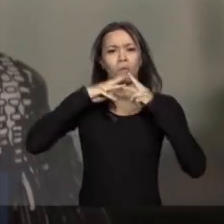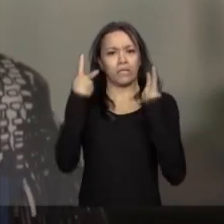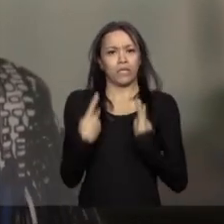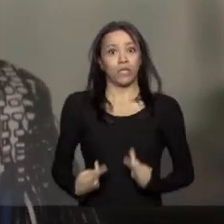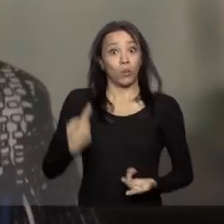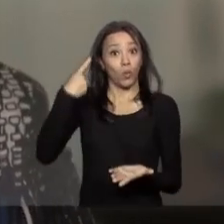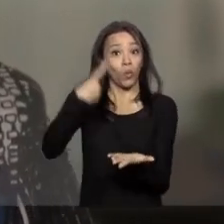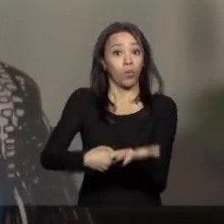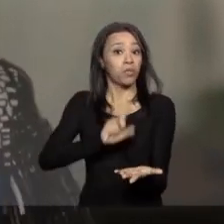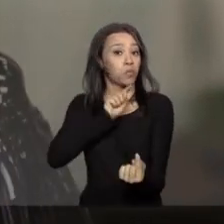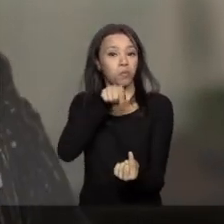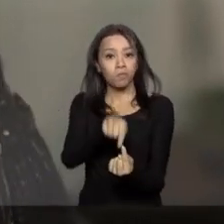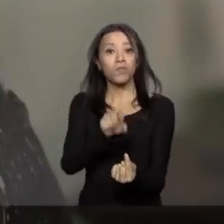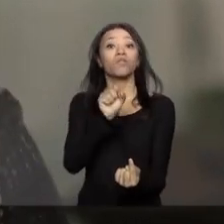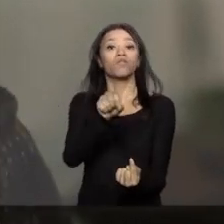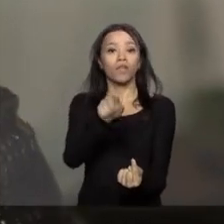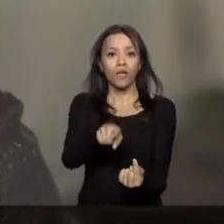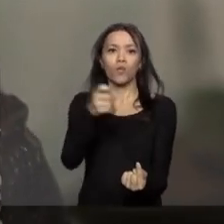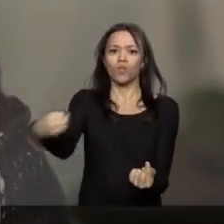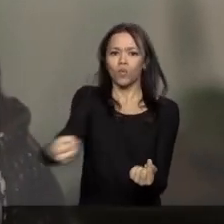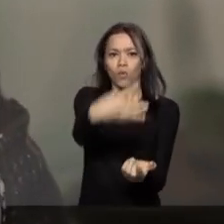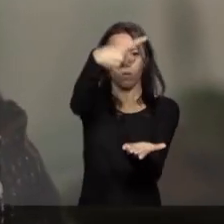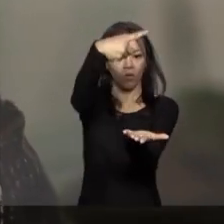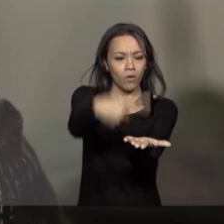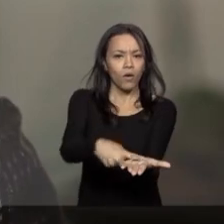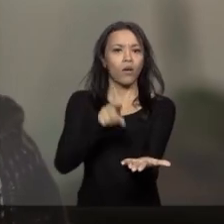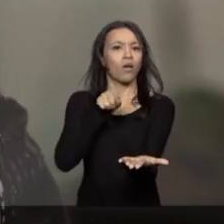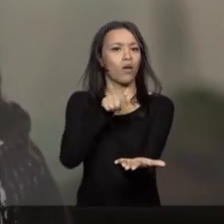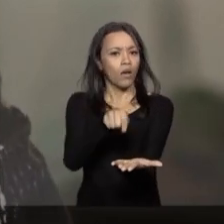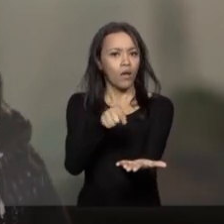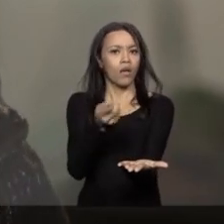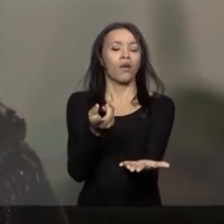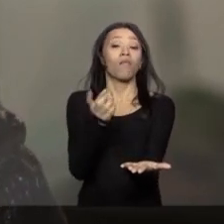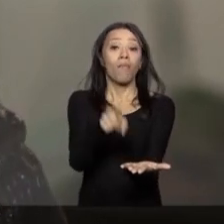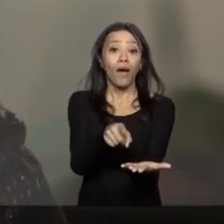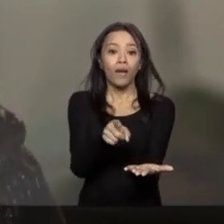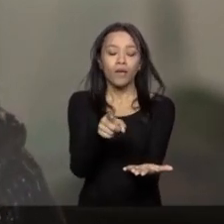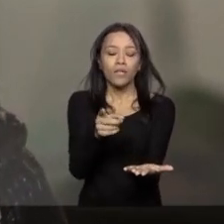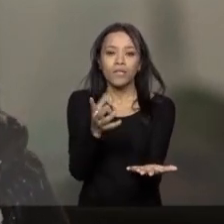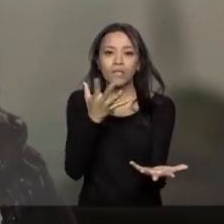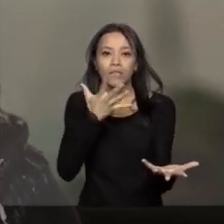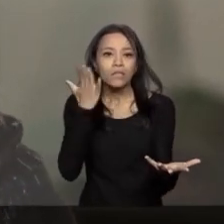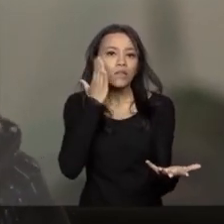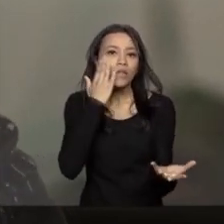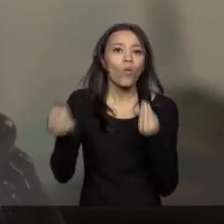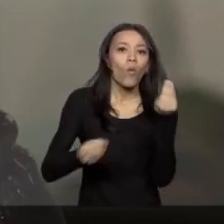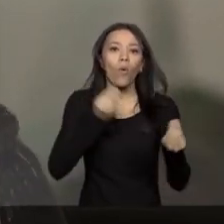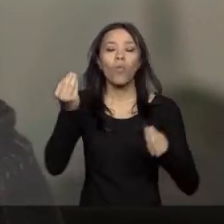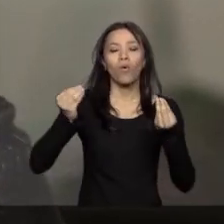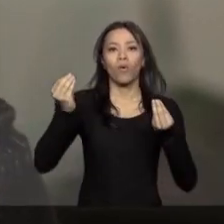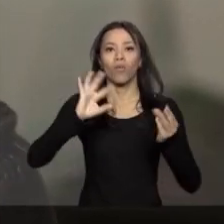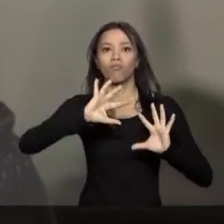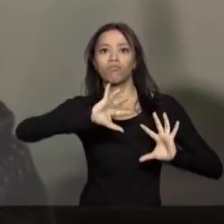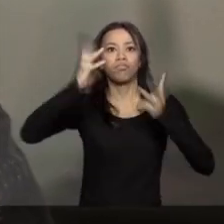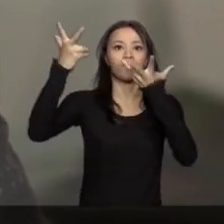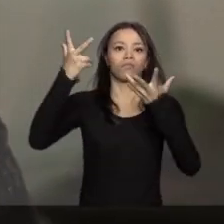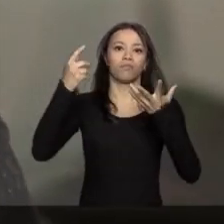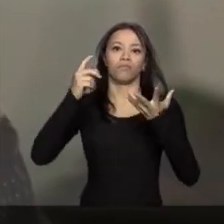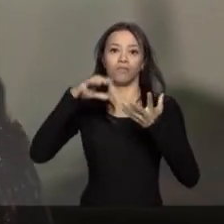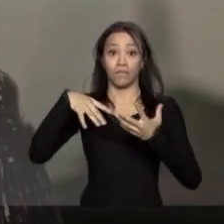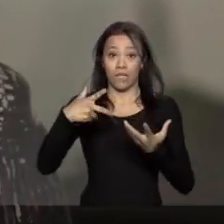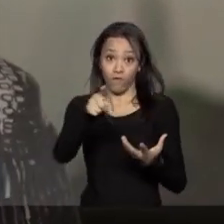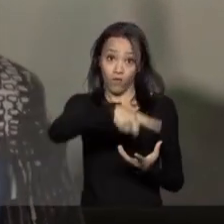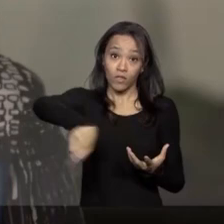importante tarefa de construir um novo acordo para enfrentar as mudanças do clima a luta de